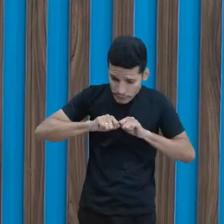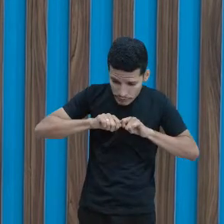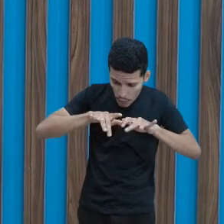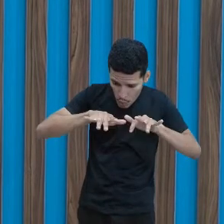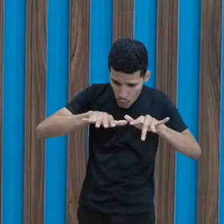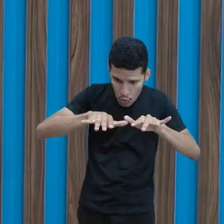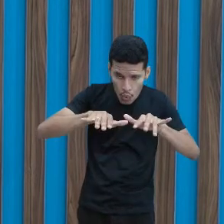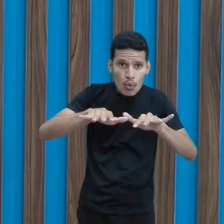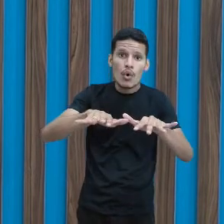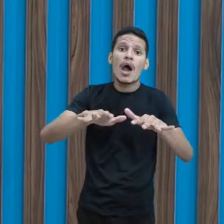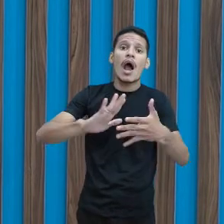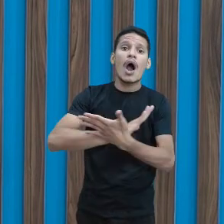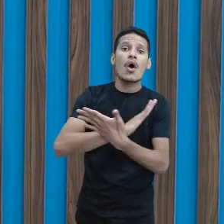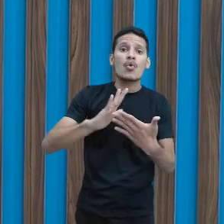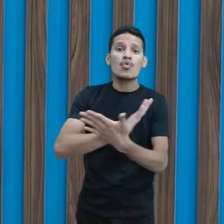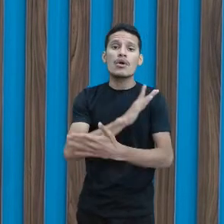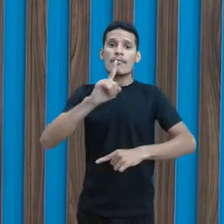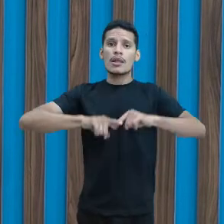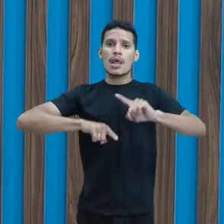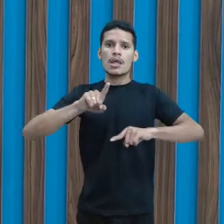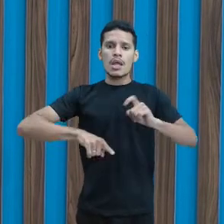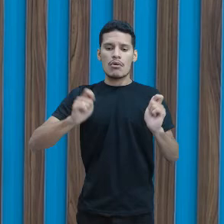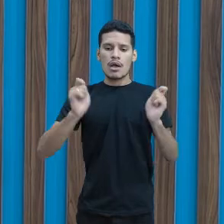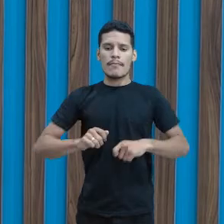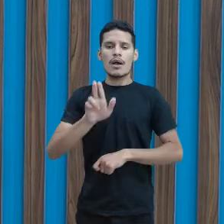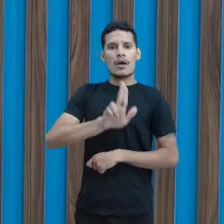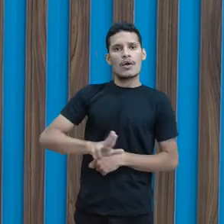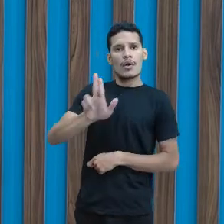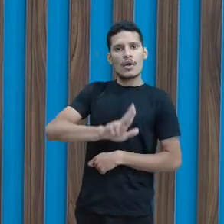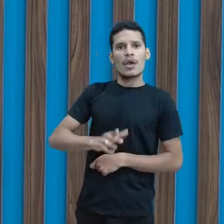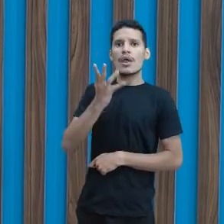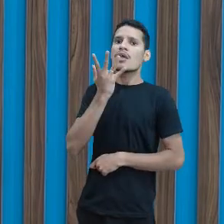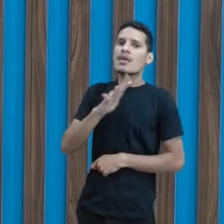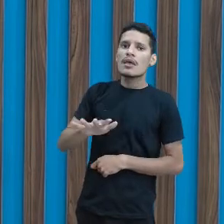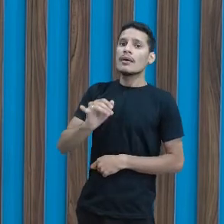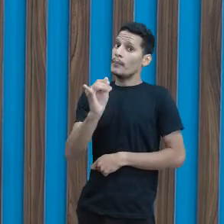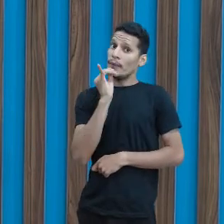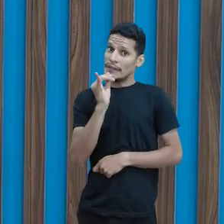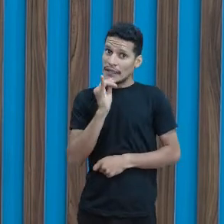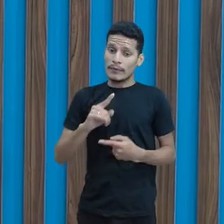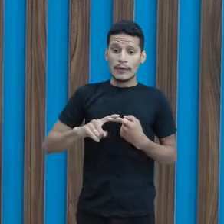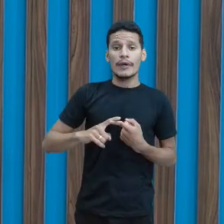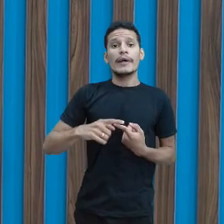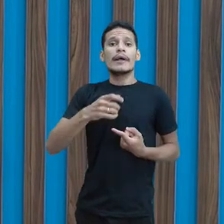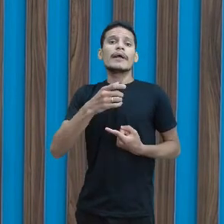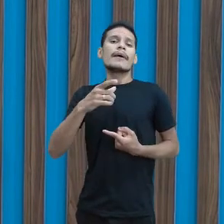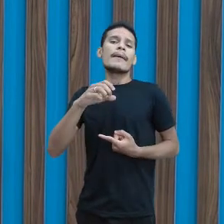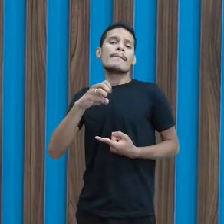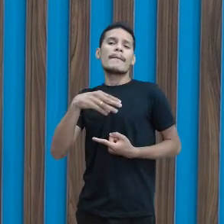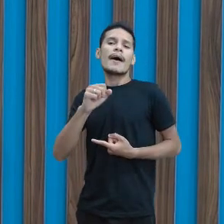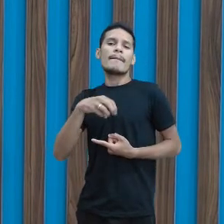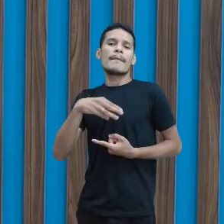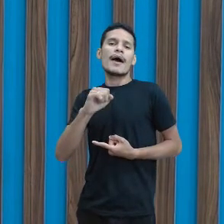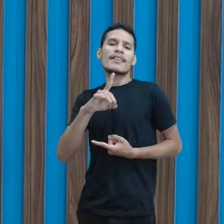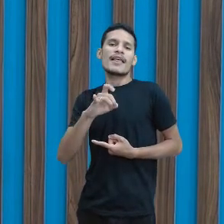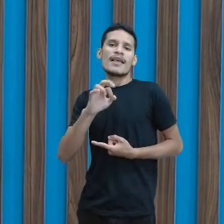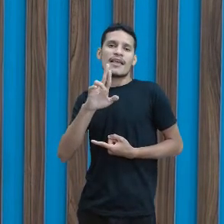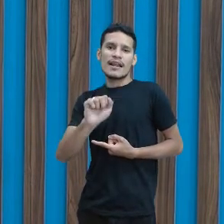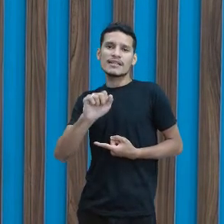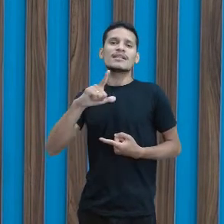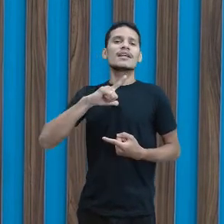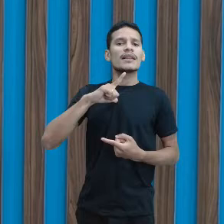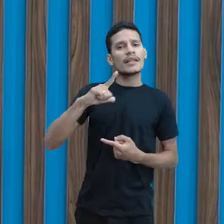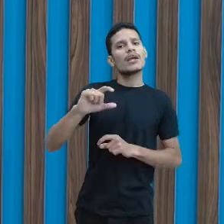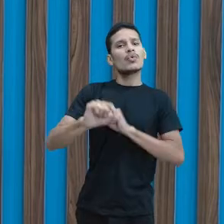também alguns utensílios, né, de uso infantil, as mamadeiras lá, né, que tinham um bico com uma ponta meio estranha,